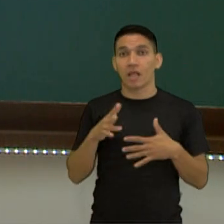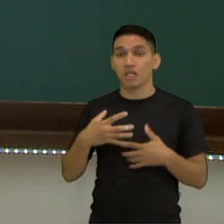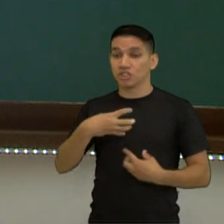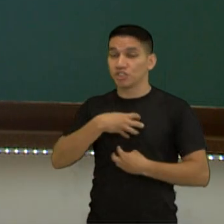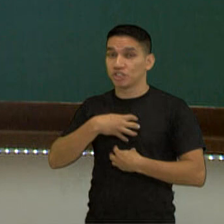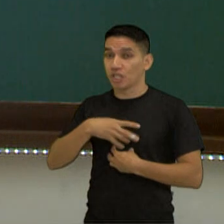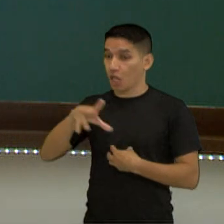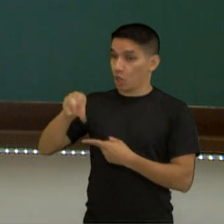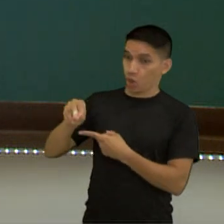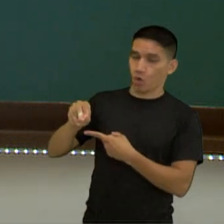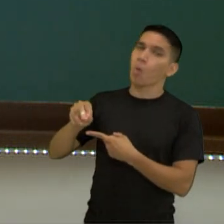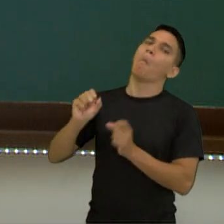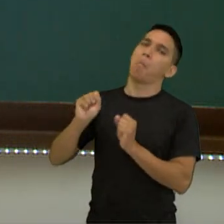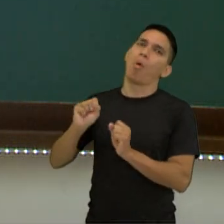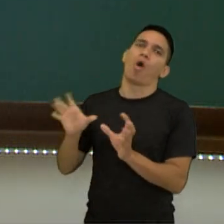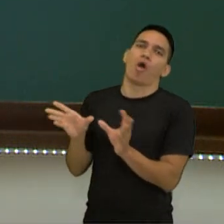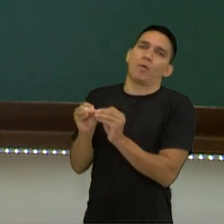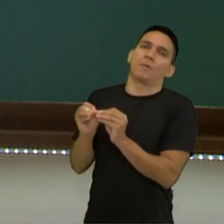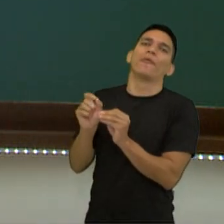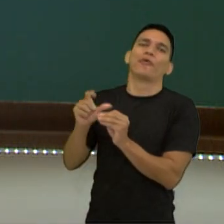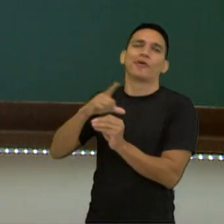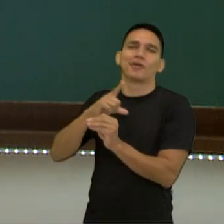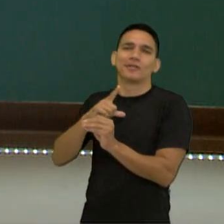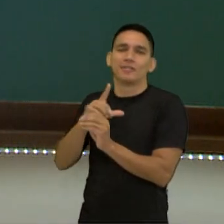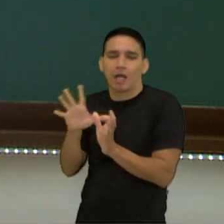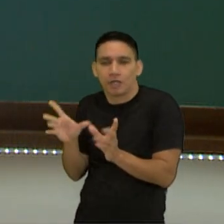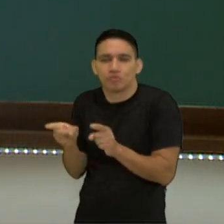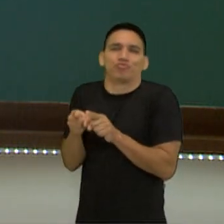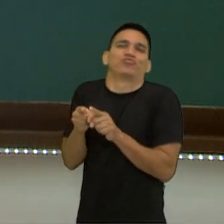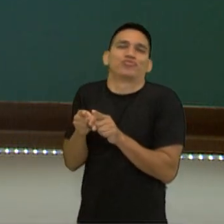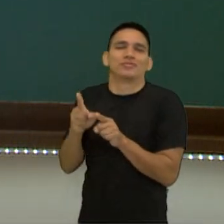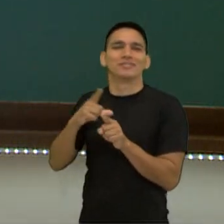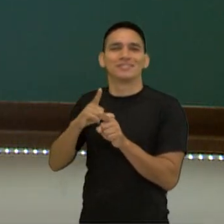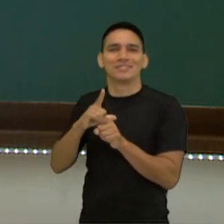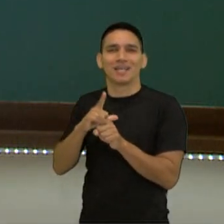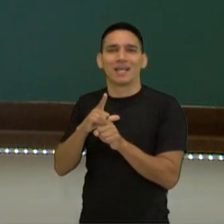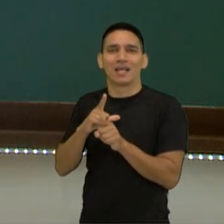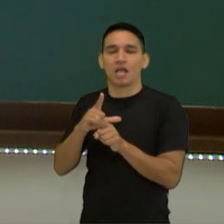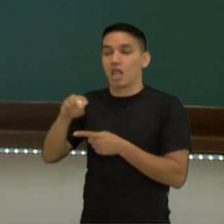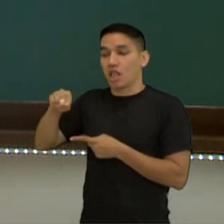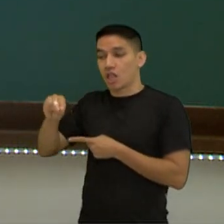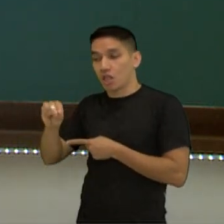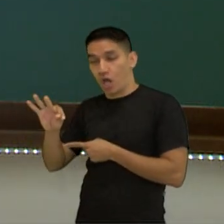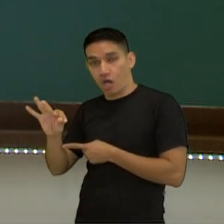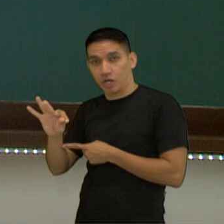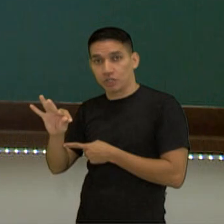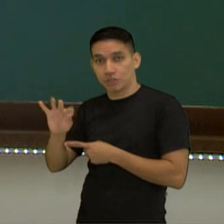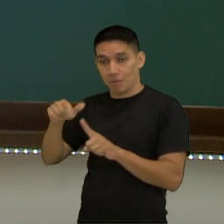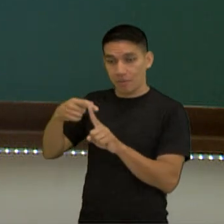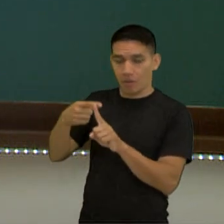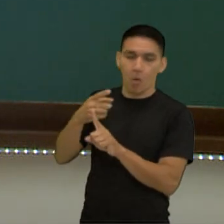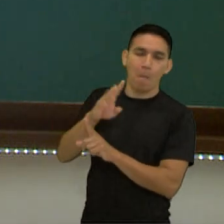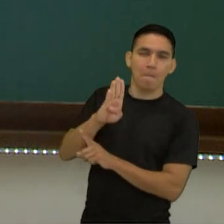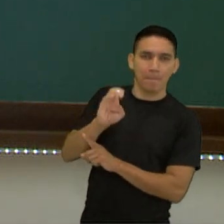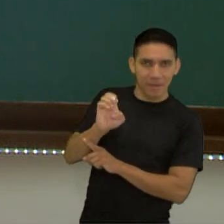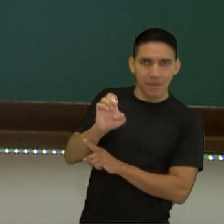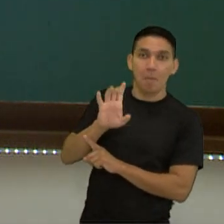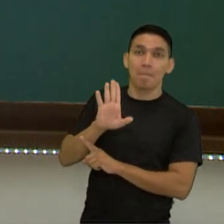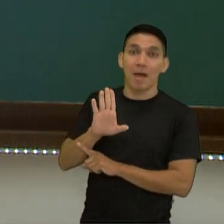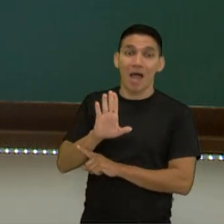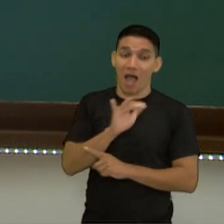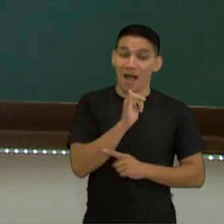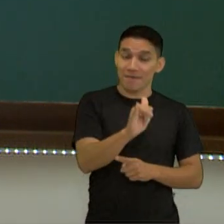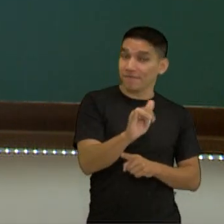negativa, sim, nós podemos ter uma forma contraída, a conexão do not com o verbo to be. Mas na forma afirmativa, o